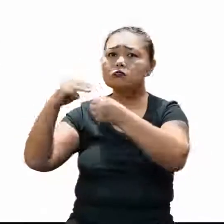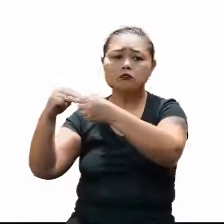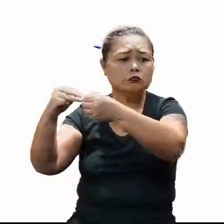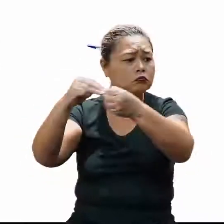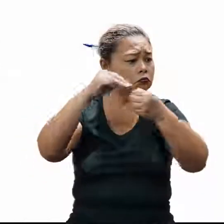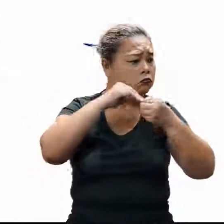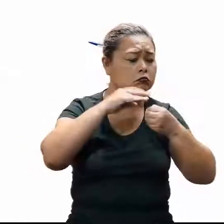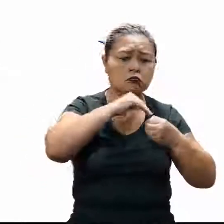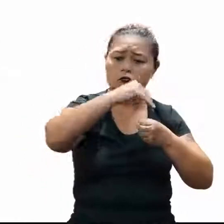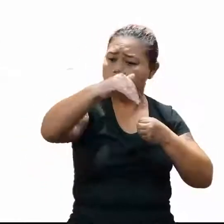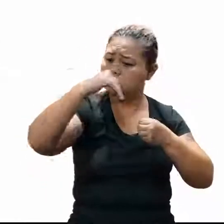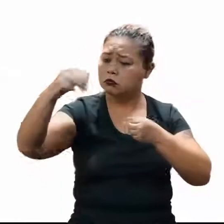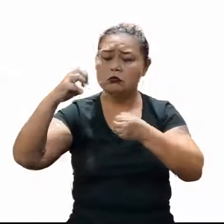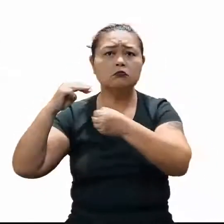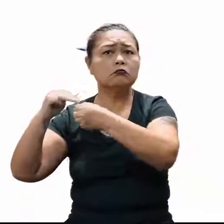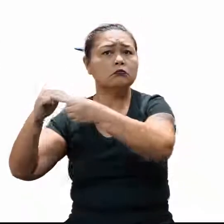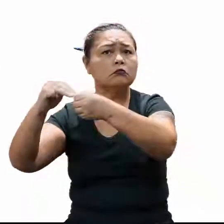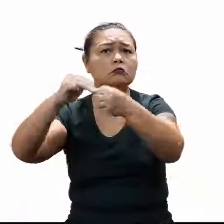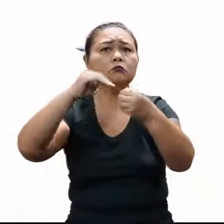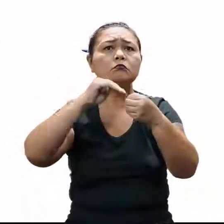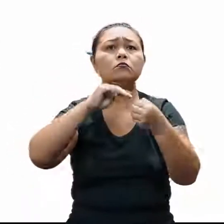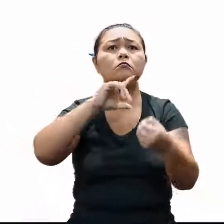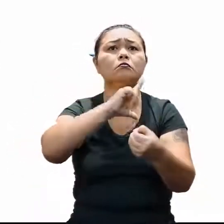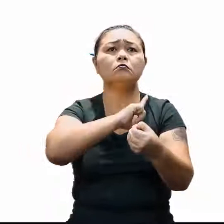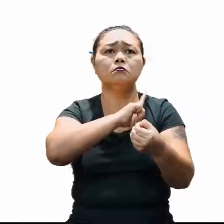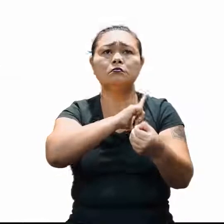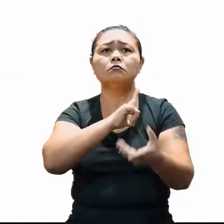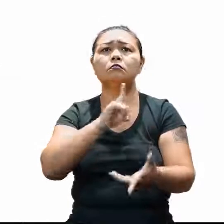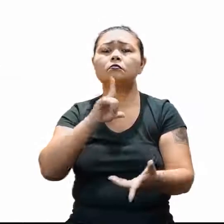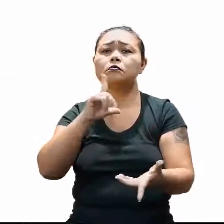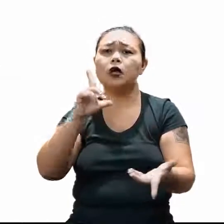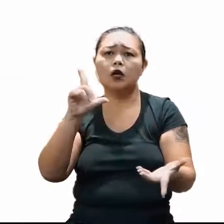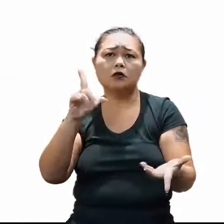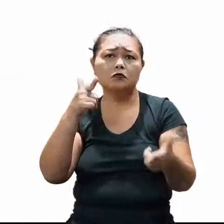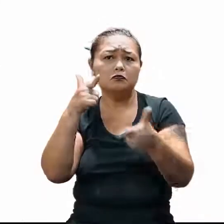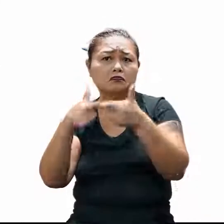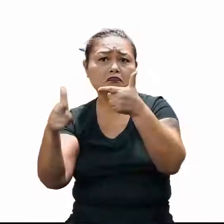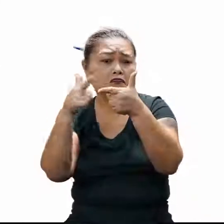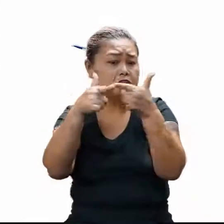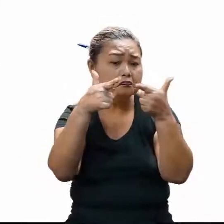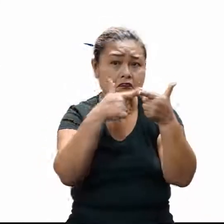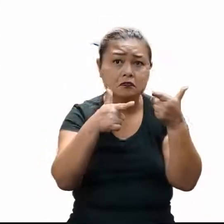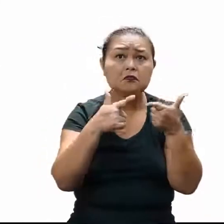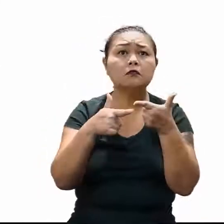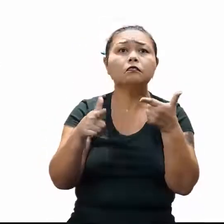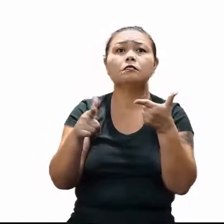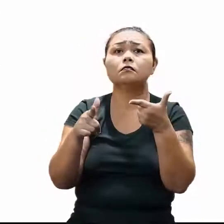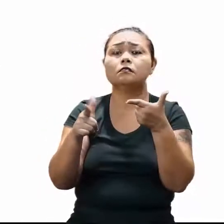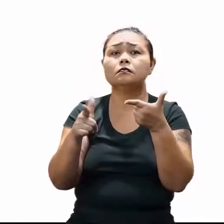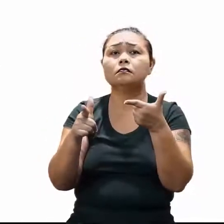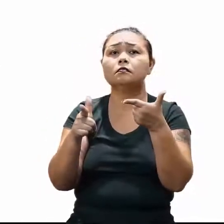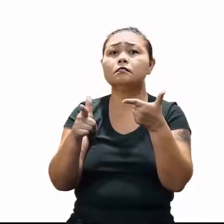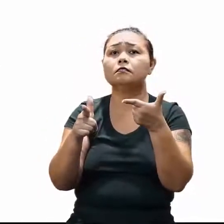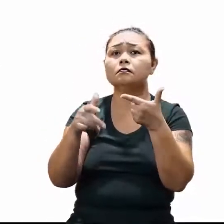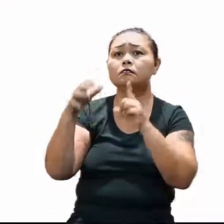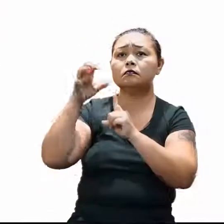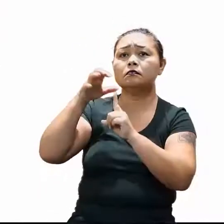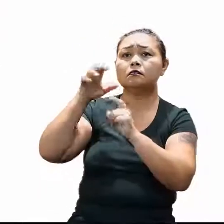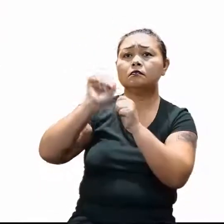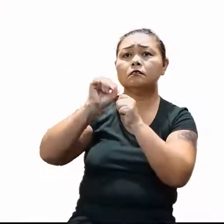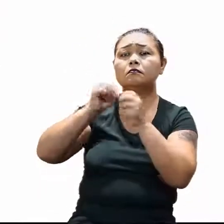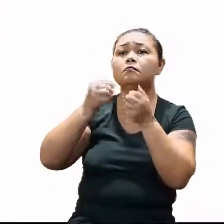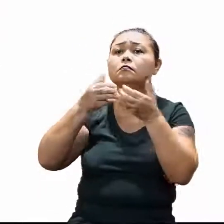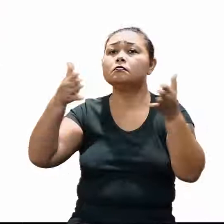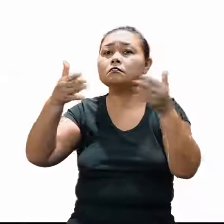rodovia 364 tenham sofrido, de alguma forma, a influência da abertura da